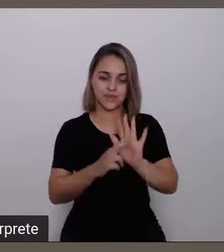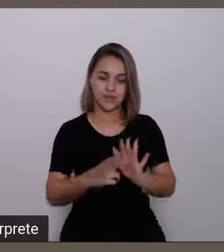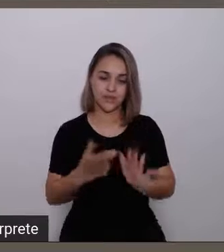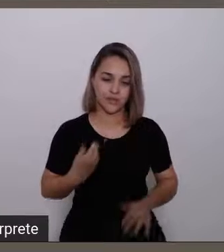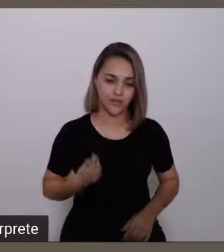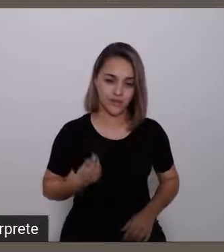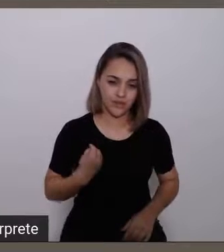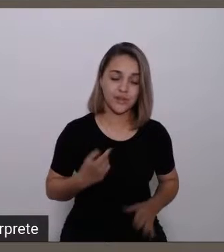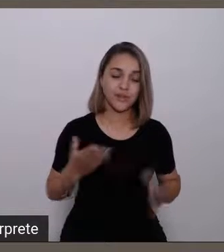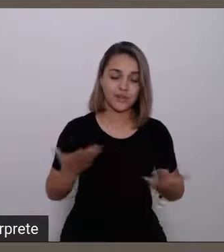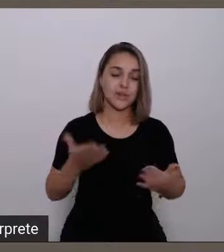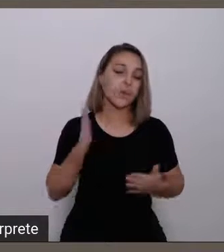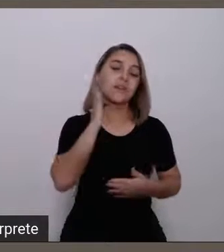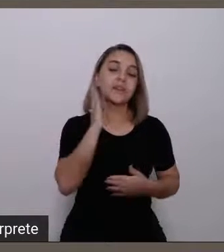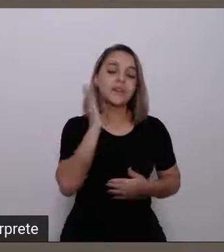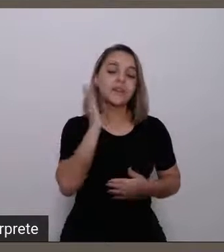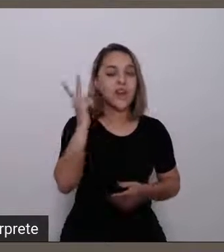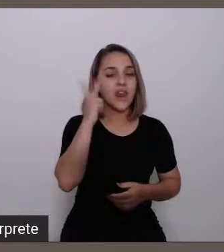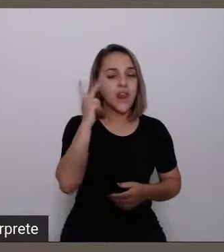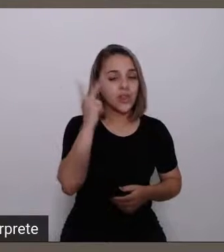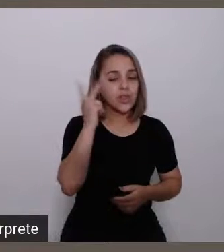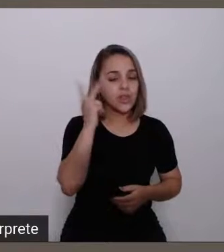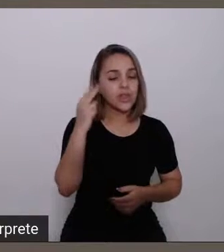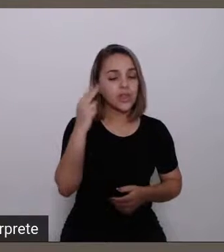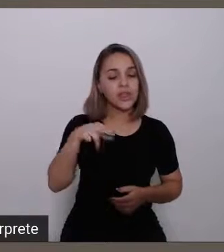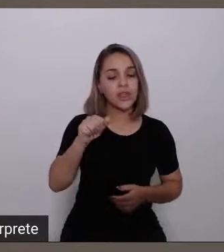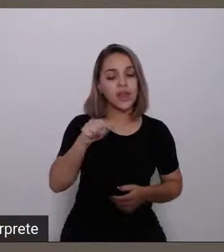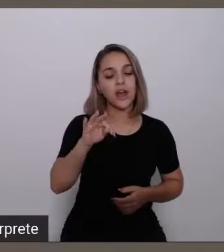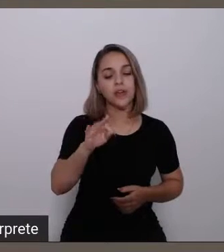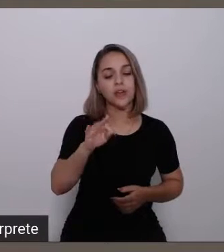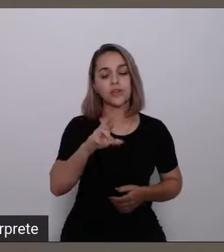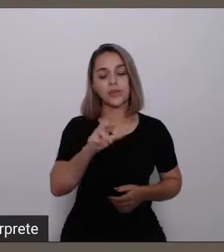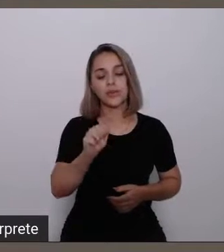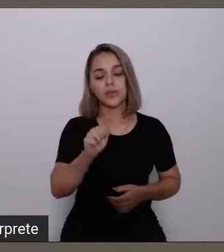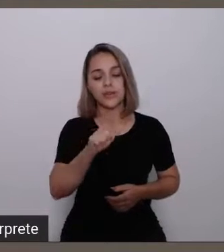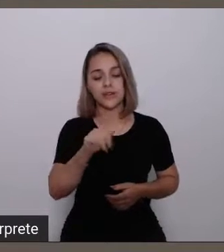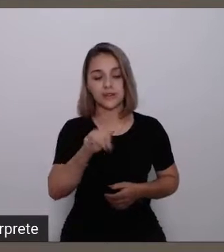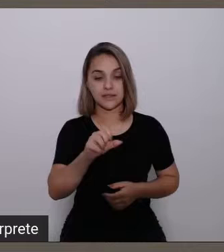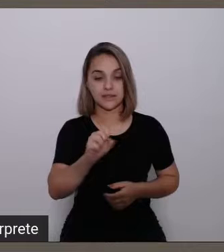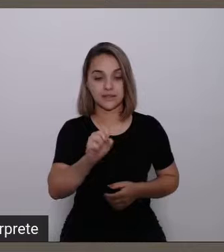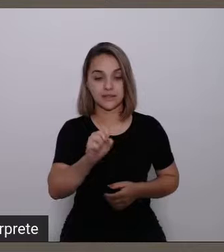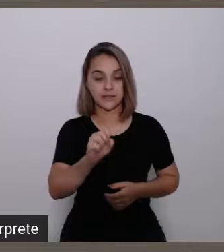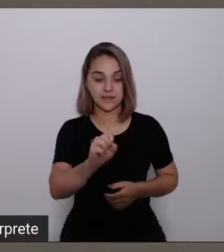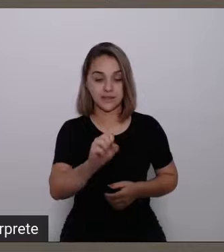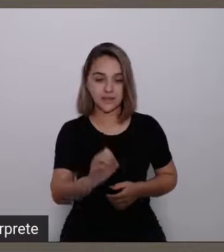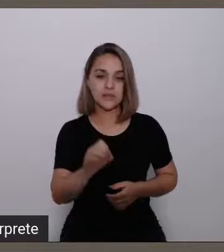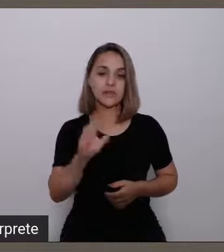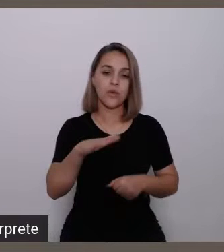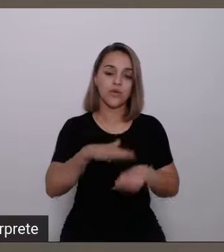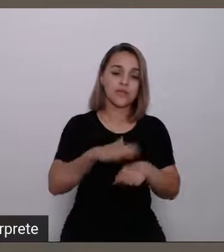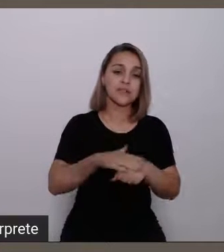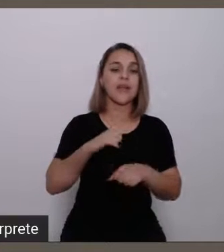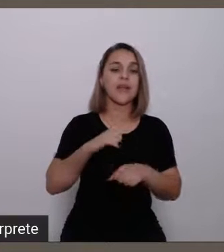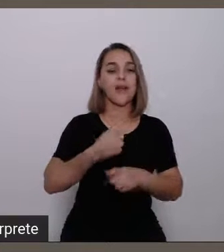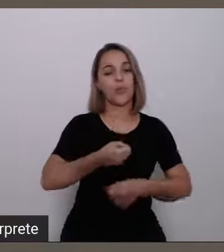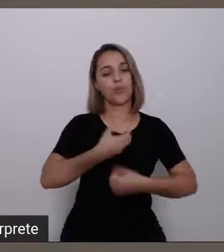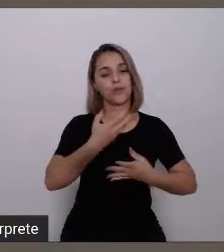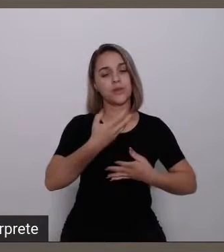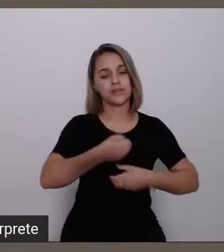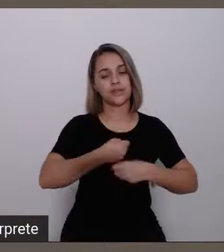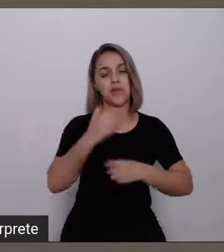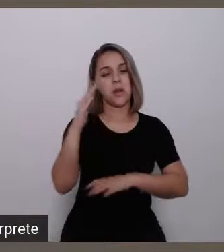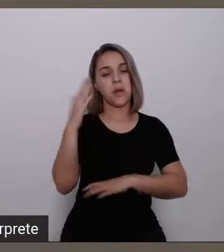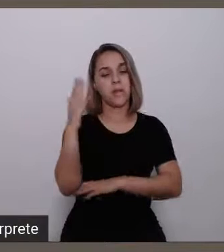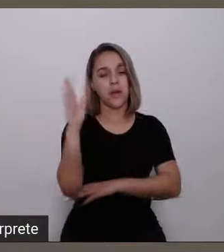fazia, né? Tanto que no manifesto da Poesia Pau Brasil, ele associa diretamente, com esse trecho que o Ricardo lembrou,